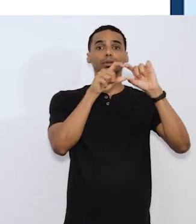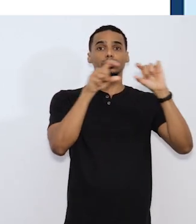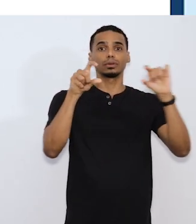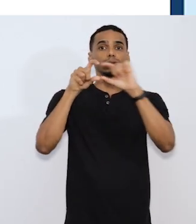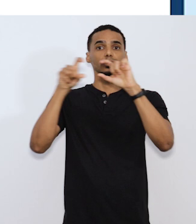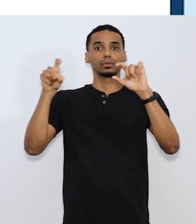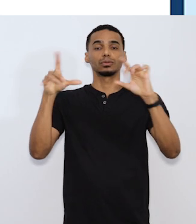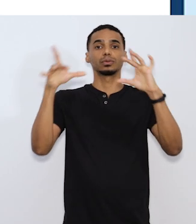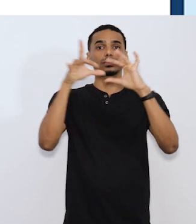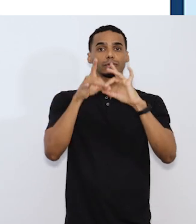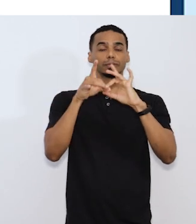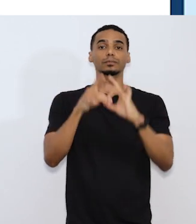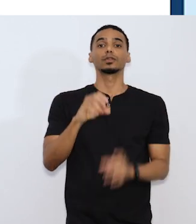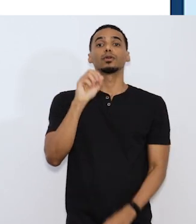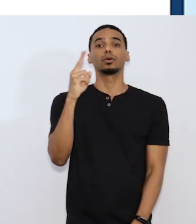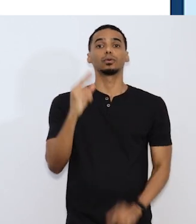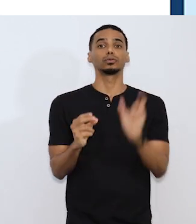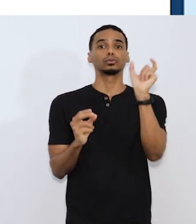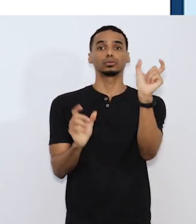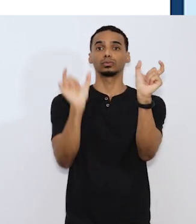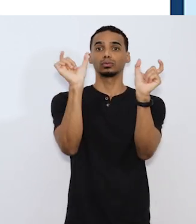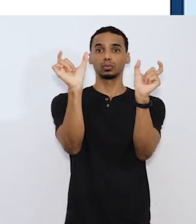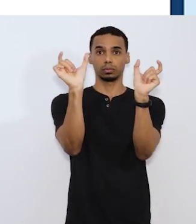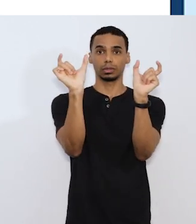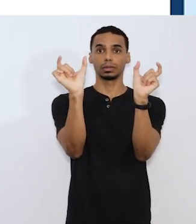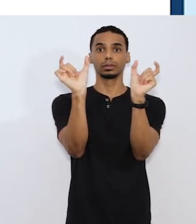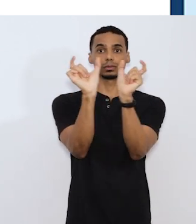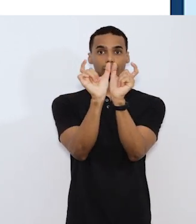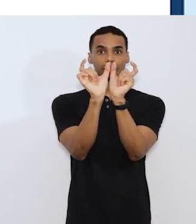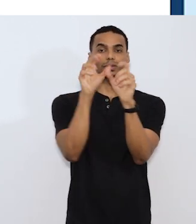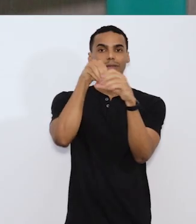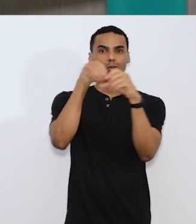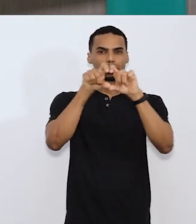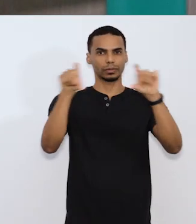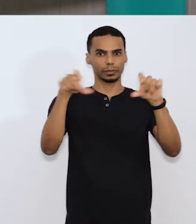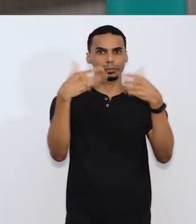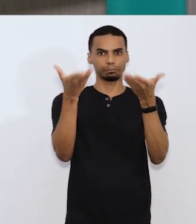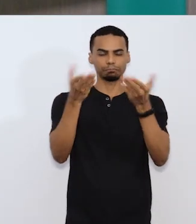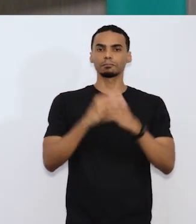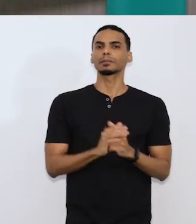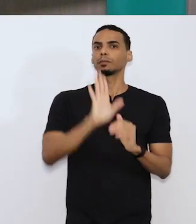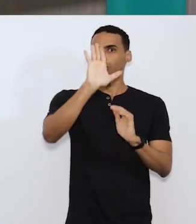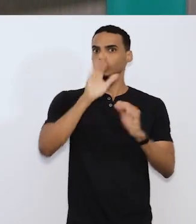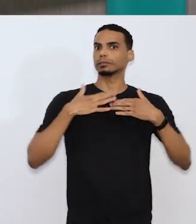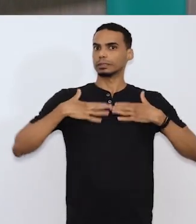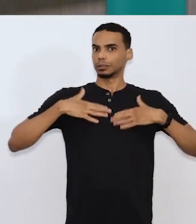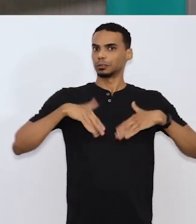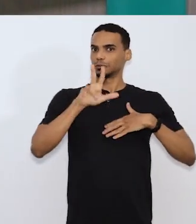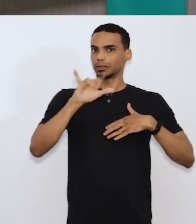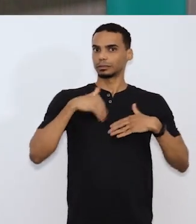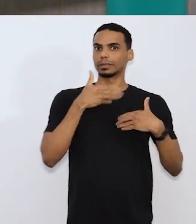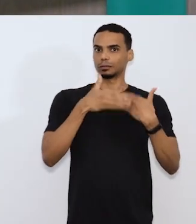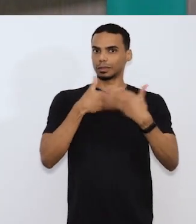orações ou entre duas palavras de uma mesma função na oração. Vamos por partes? Vamos devagar e